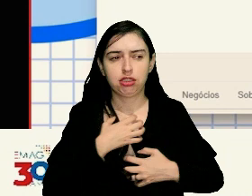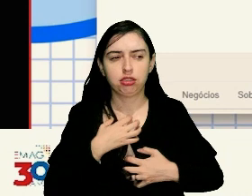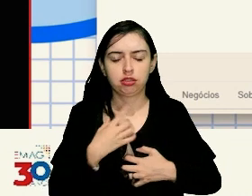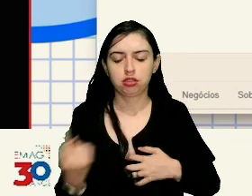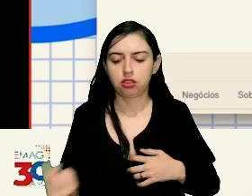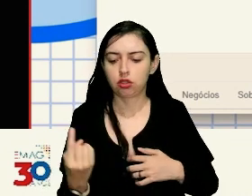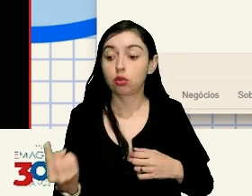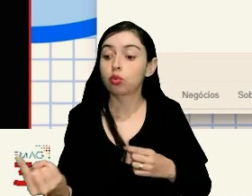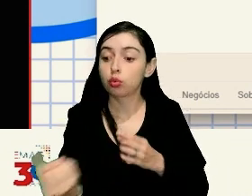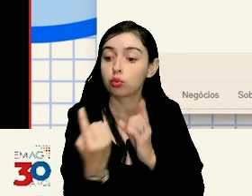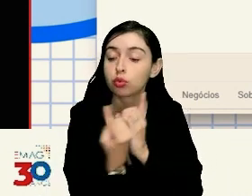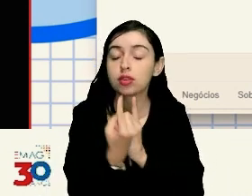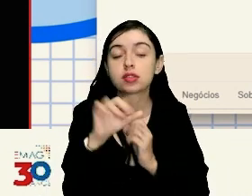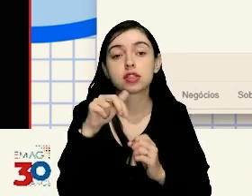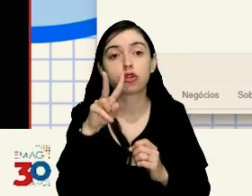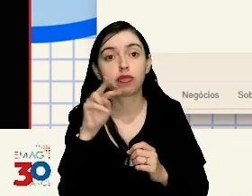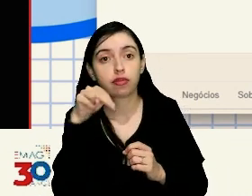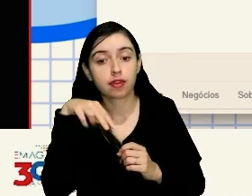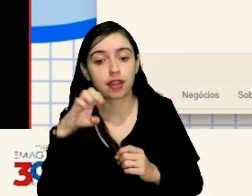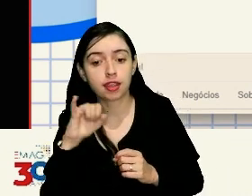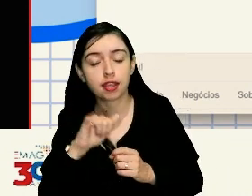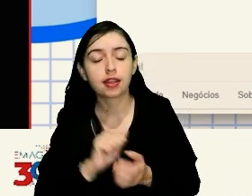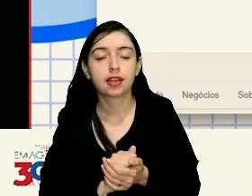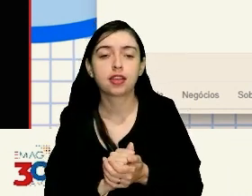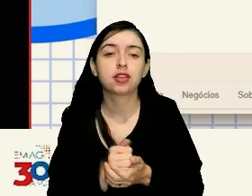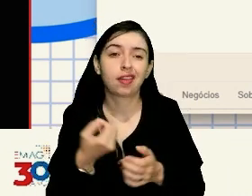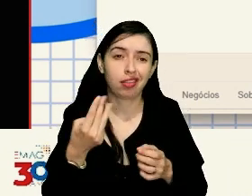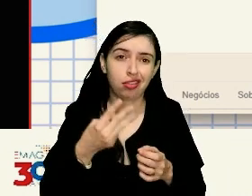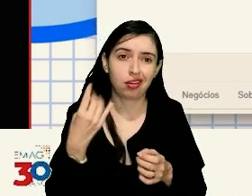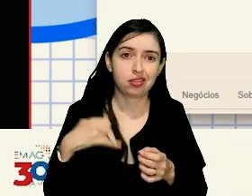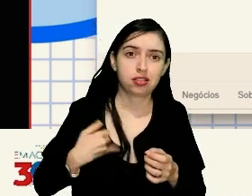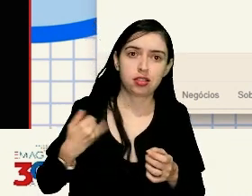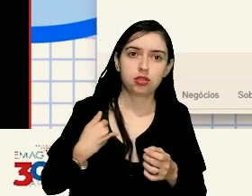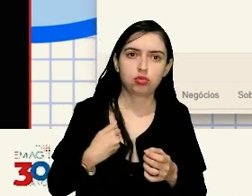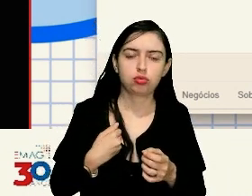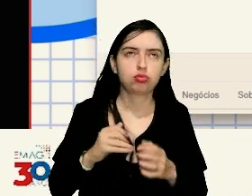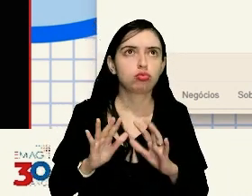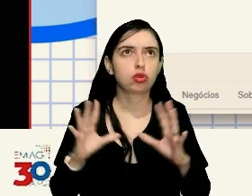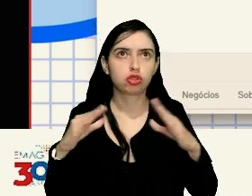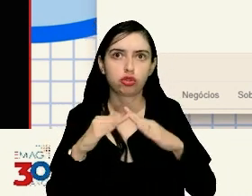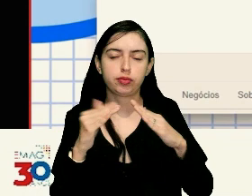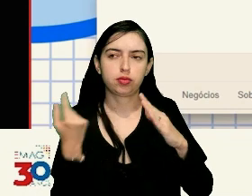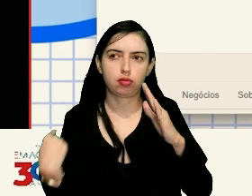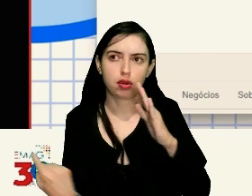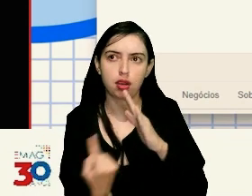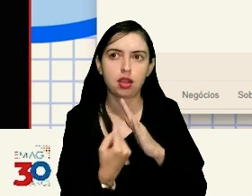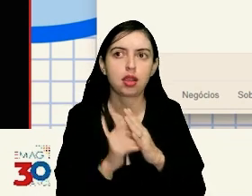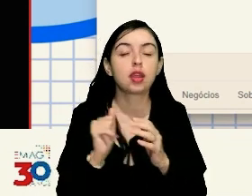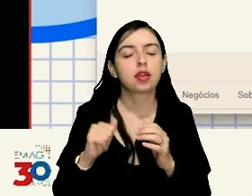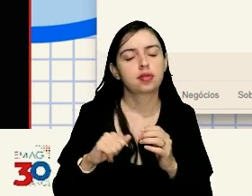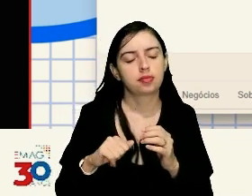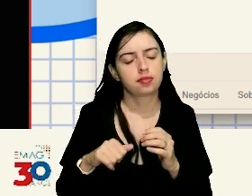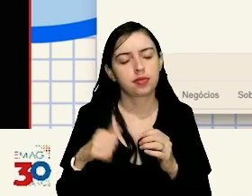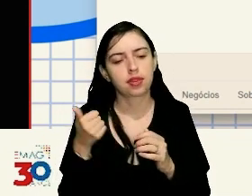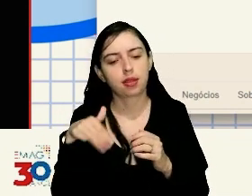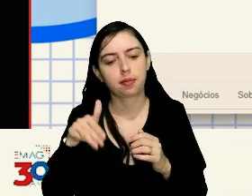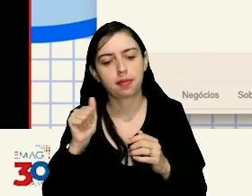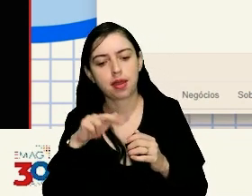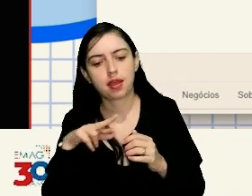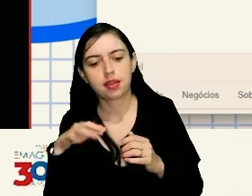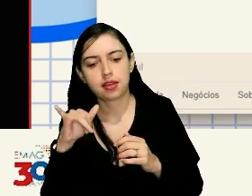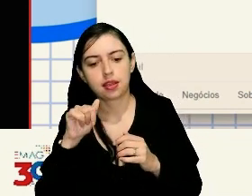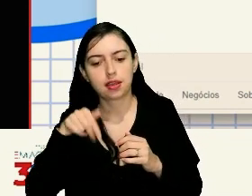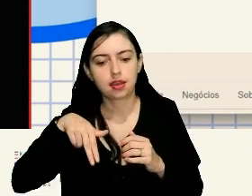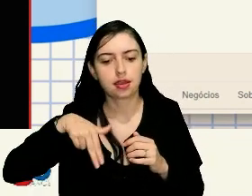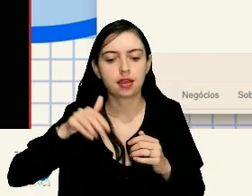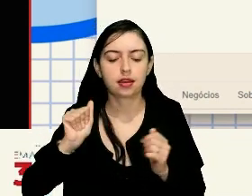idade. Hoje o Vinícius tem 13 já. Mas quando a gente foi todo mundo morar na mesma casa, né? Eu, o Vinícius e a Mariana, que é a mãe dele, o Vinícius,